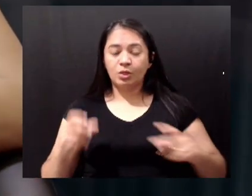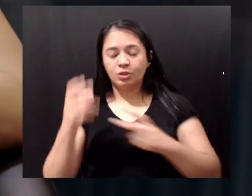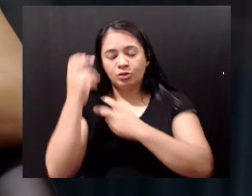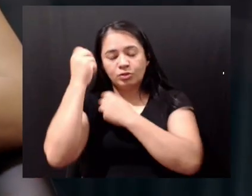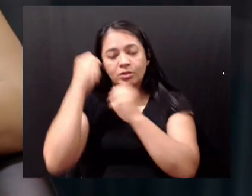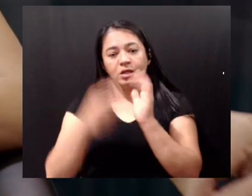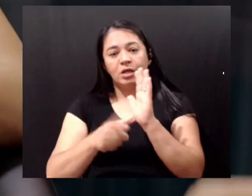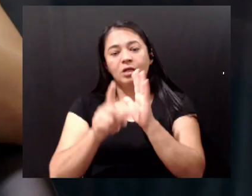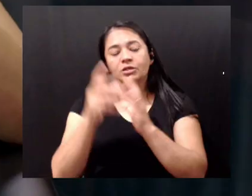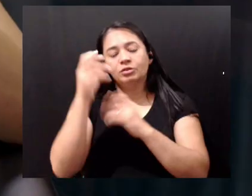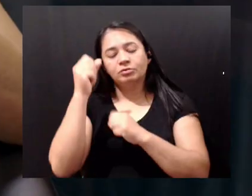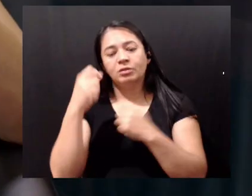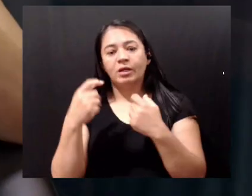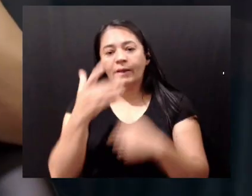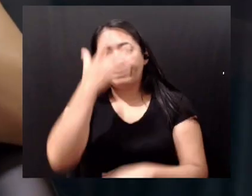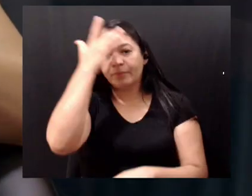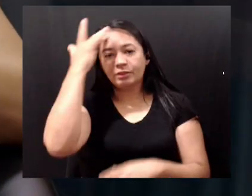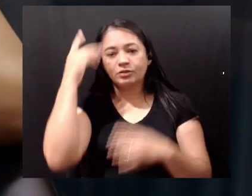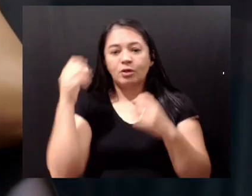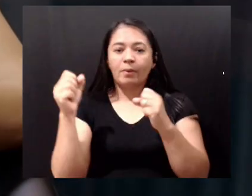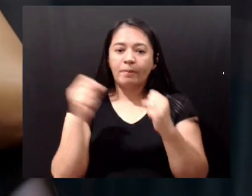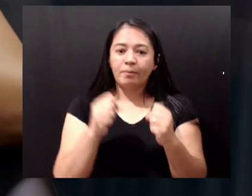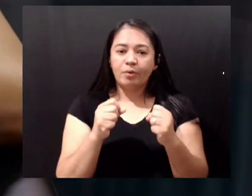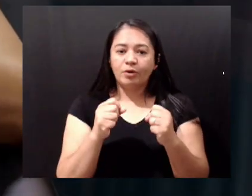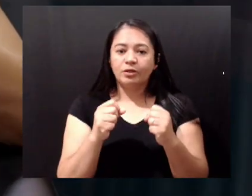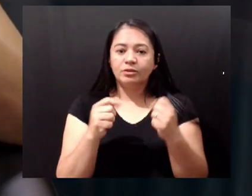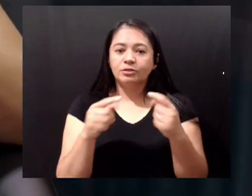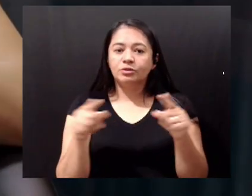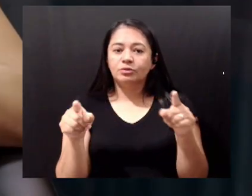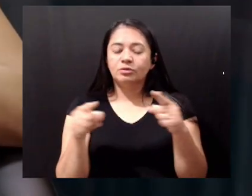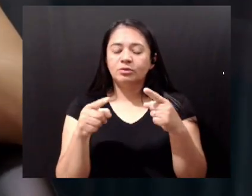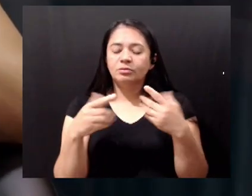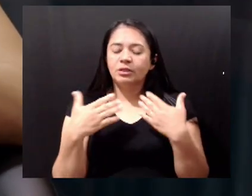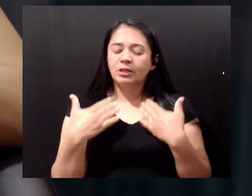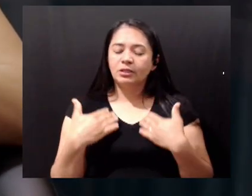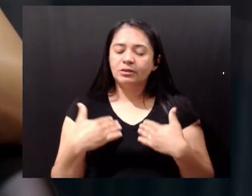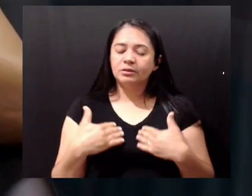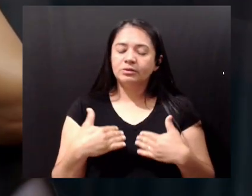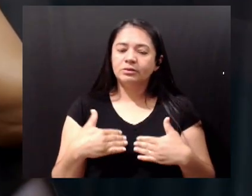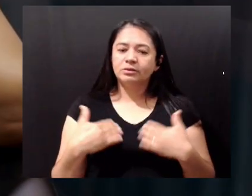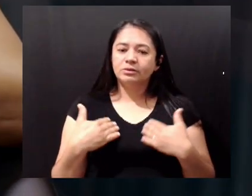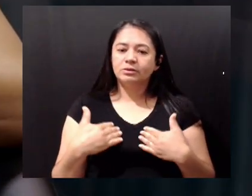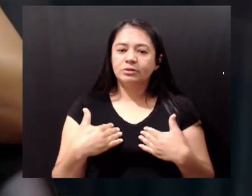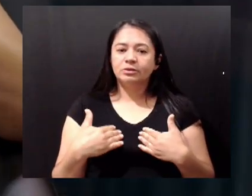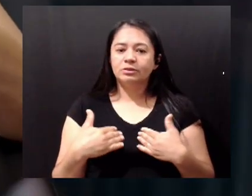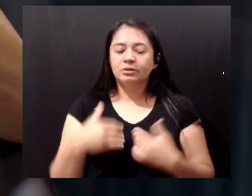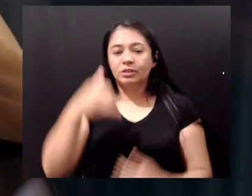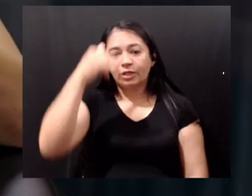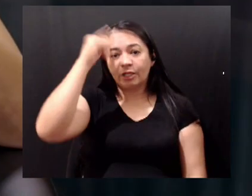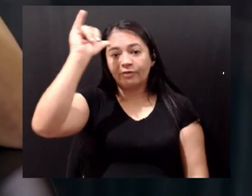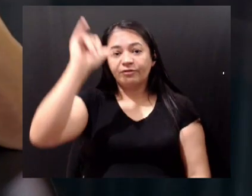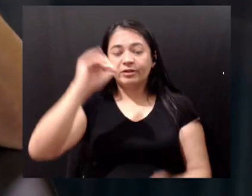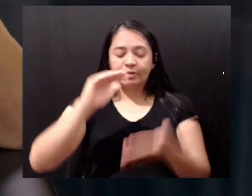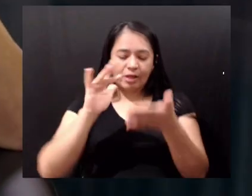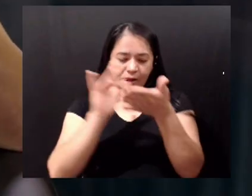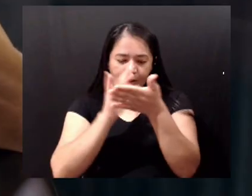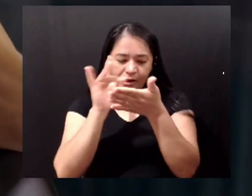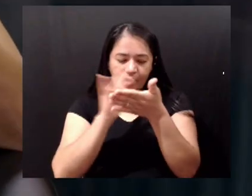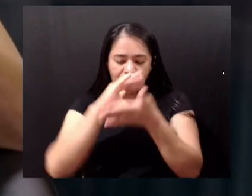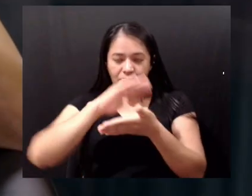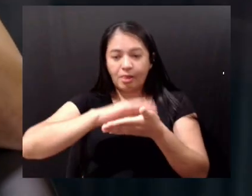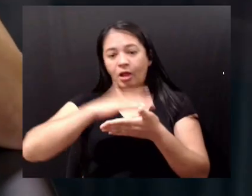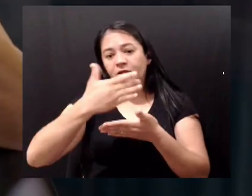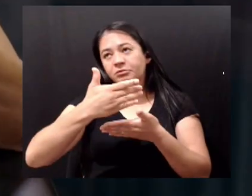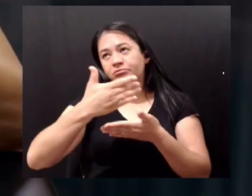a pessoa ela pode colocar uma música tranquila, não fazer uso de tela, né, o celular, a luz